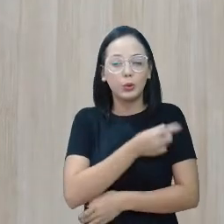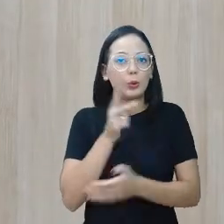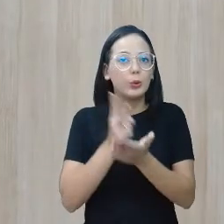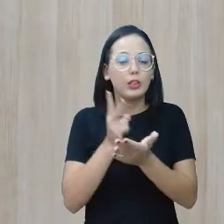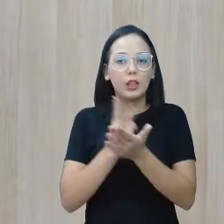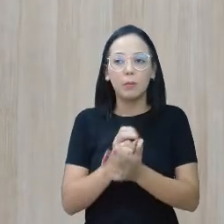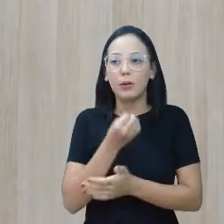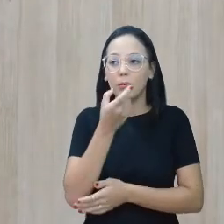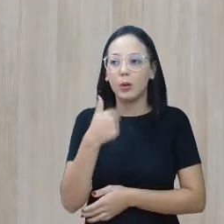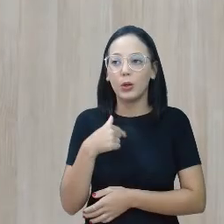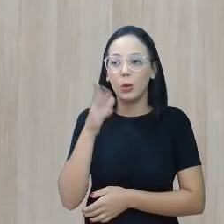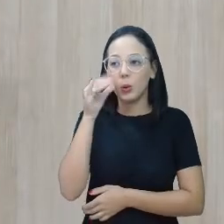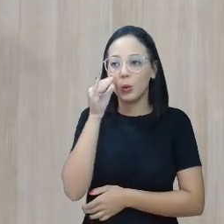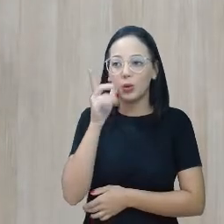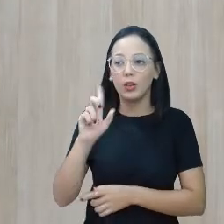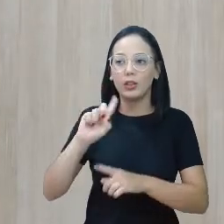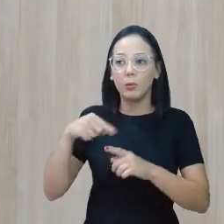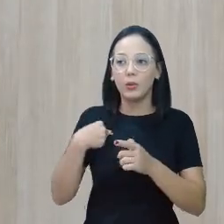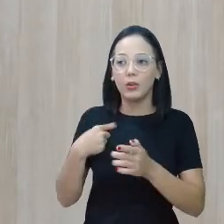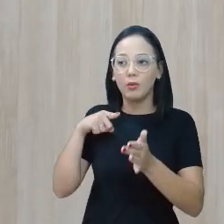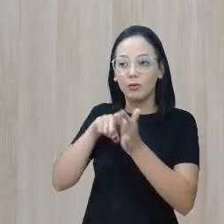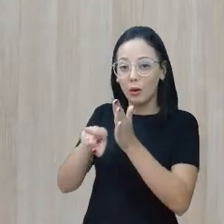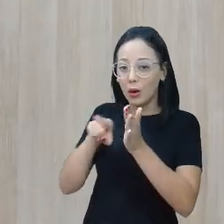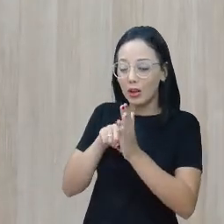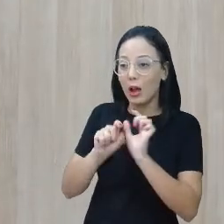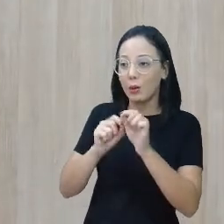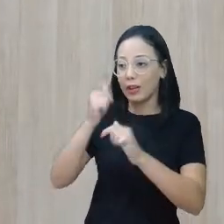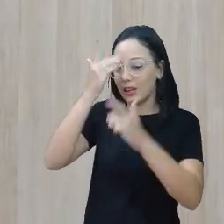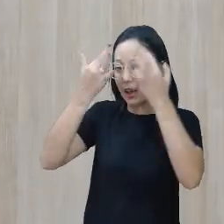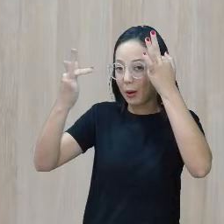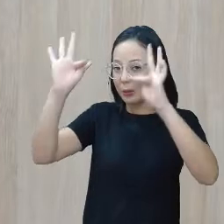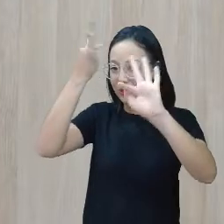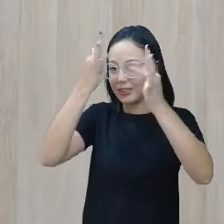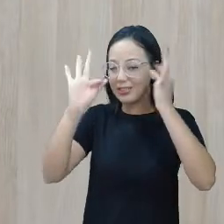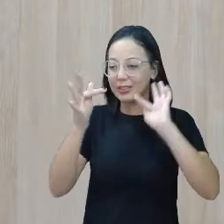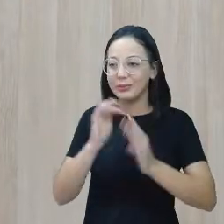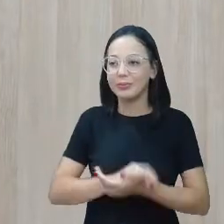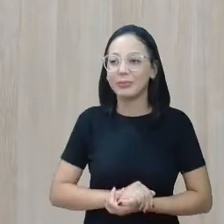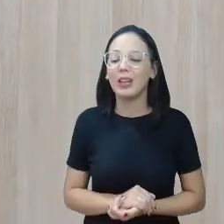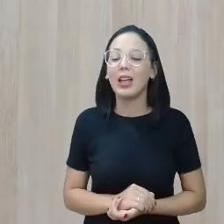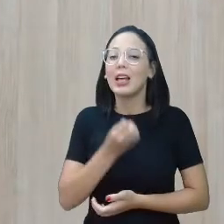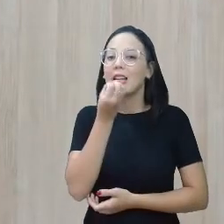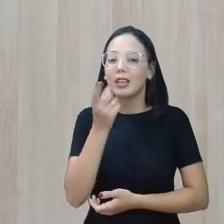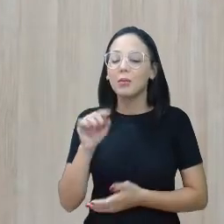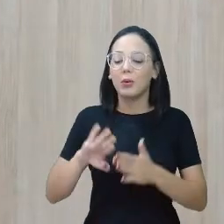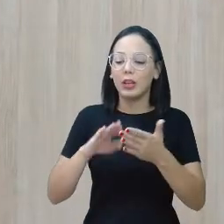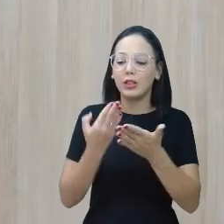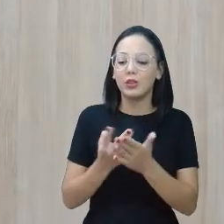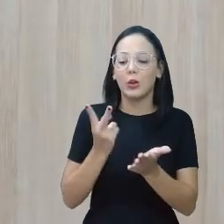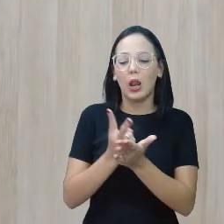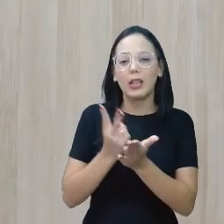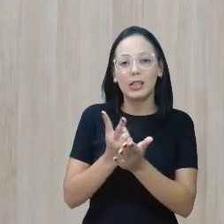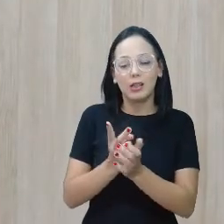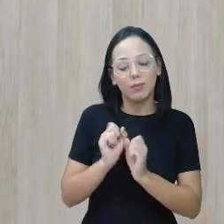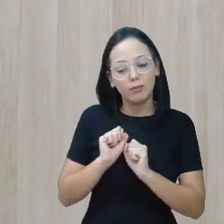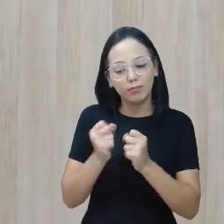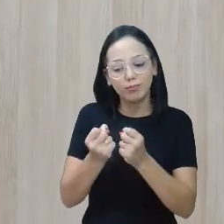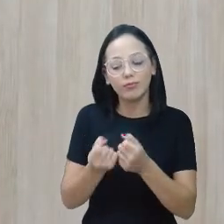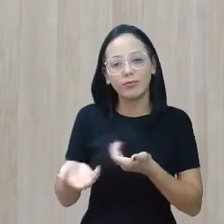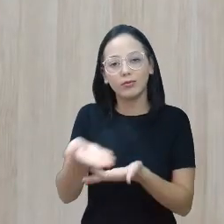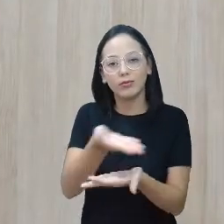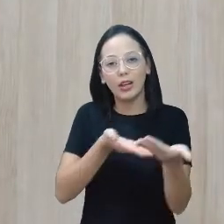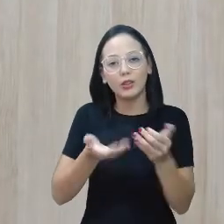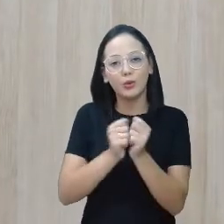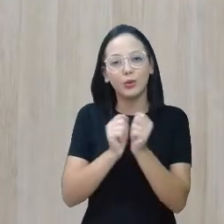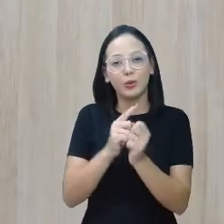E olha que eu fiquei curiosa, viu? Depois eu vou ali olhar na filosofia o que foi que aconteceu. Que bom que as escolas estão cada vez mais, né, interagindo